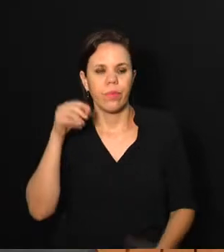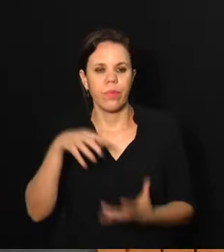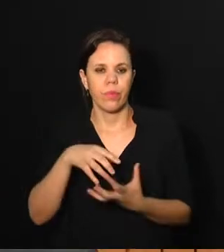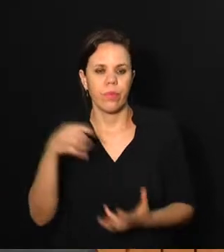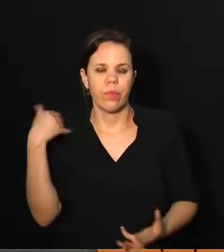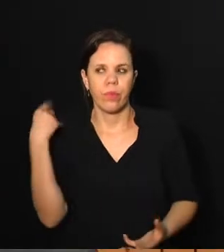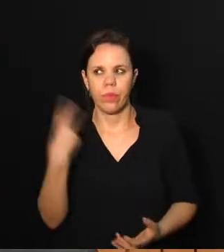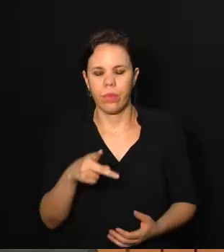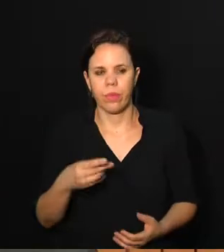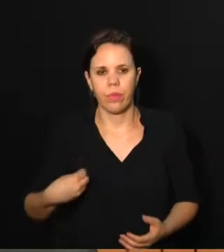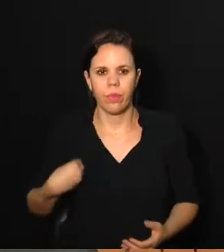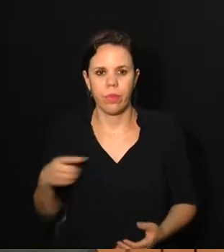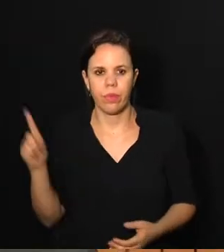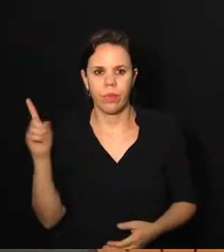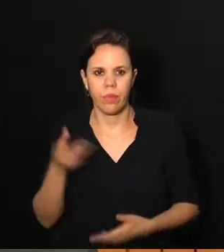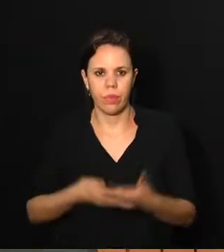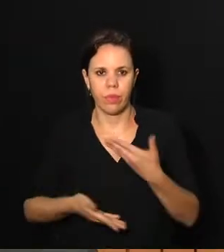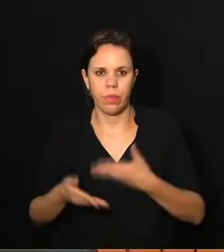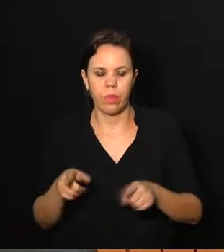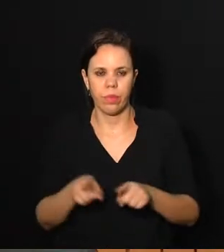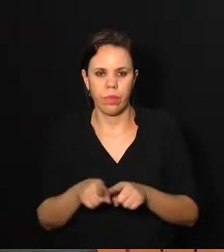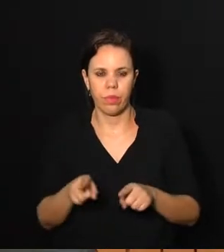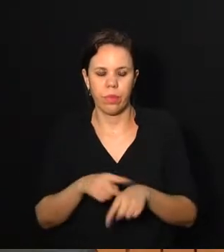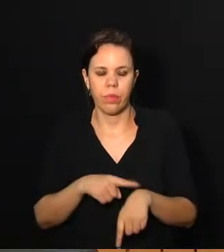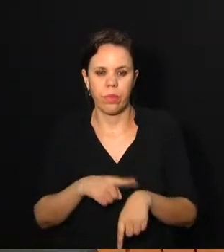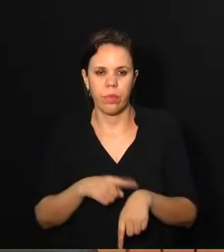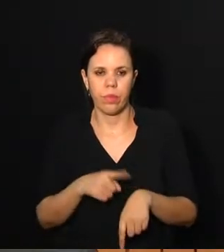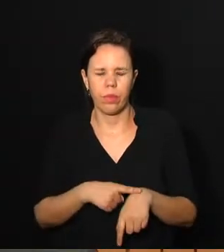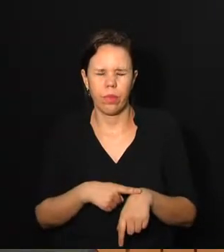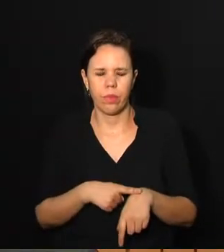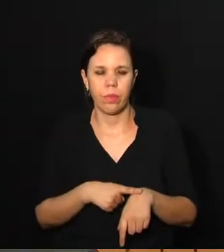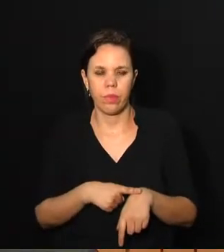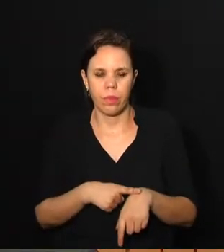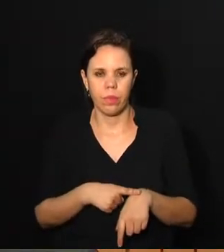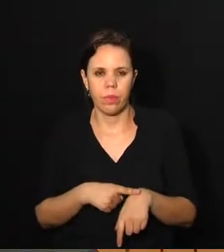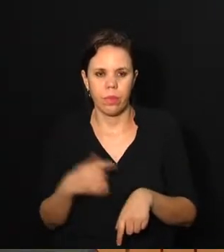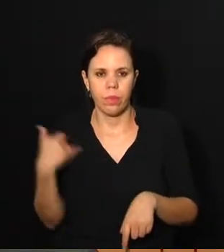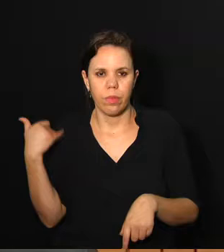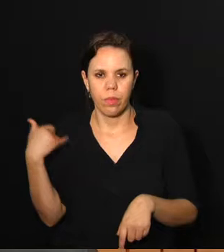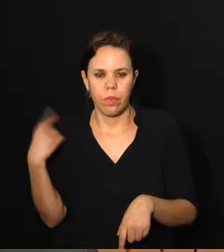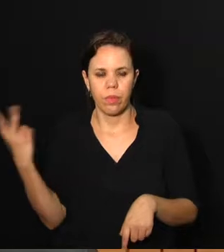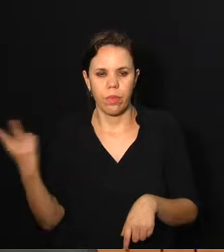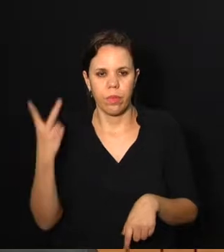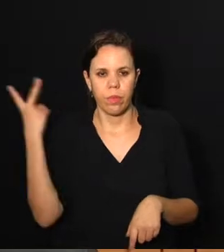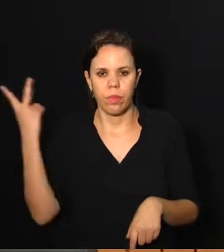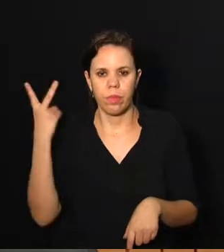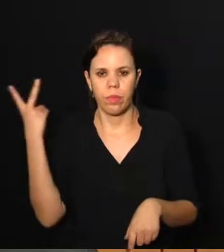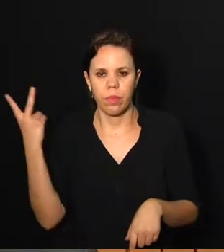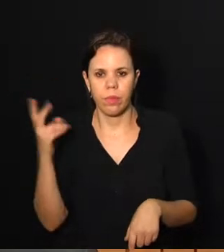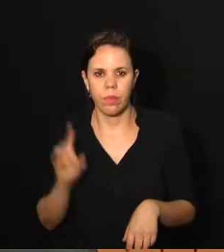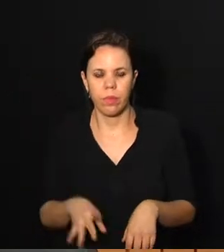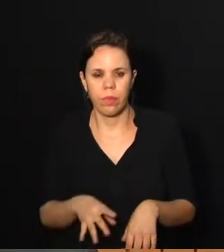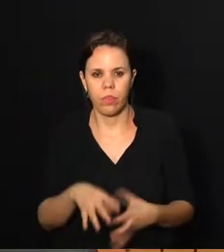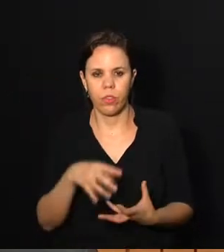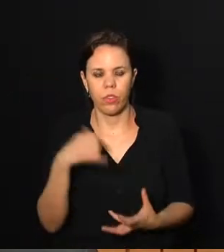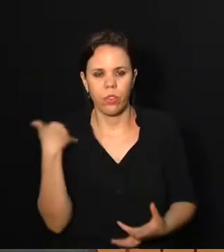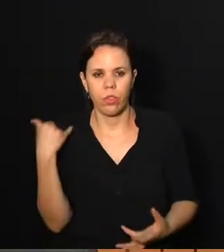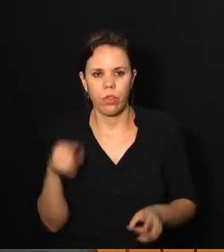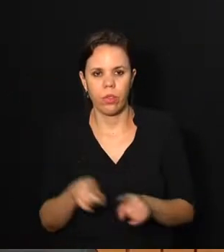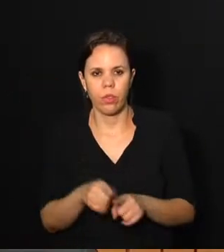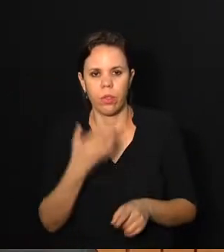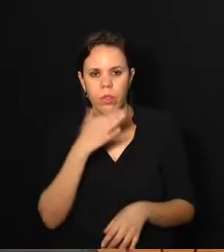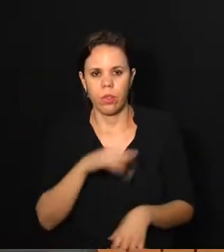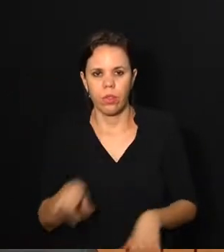ali estão, porque essa troca também de momento intergeracional também é muito valoroso, não só para os idosos, mas também para